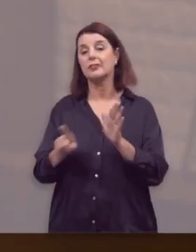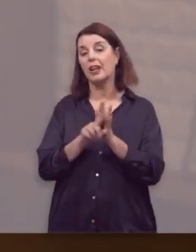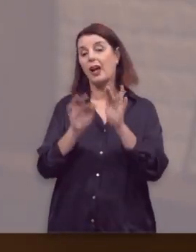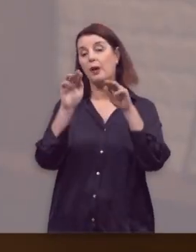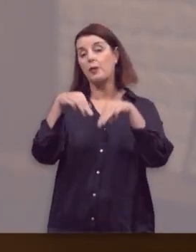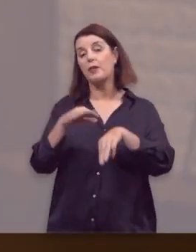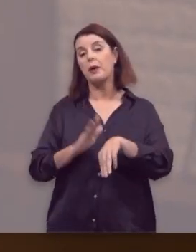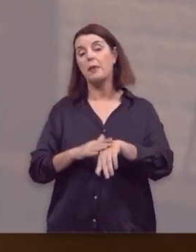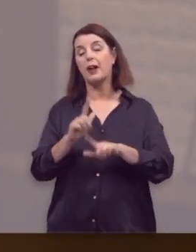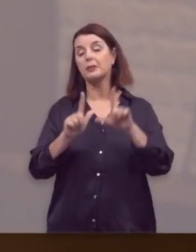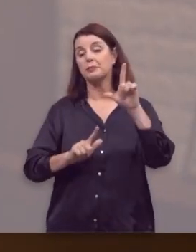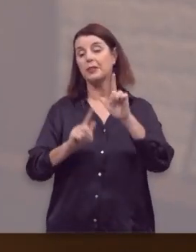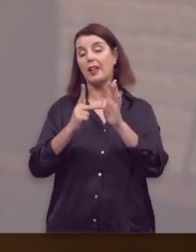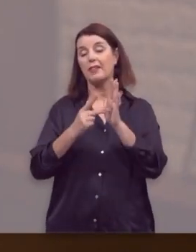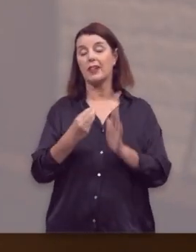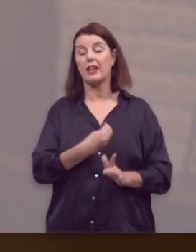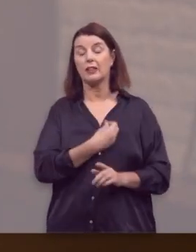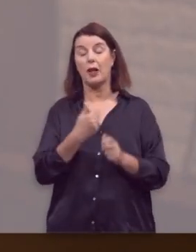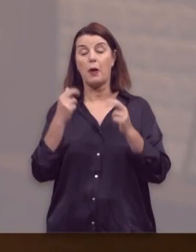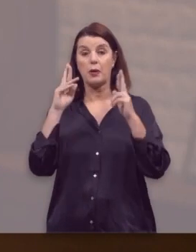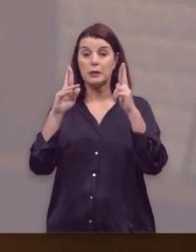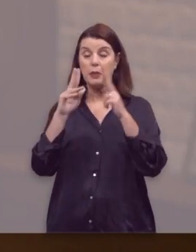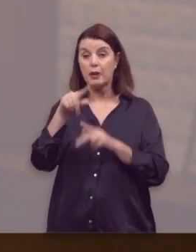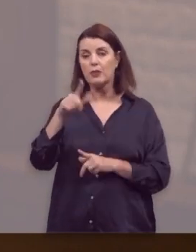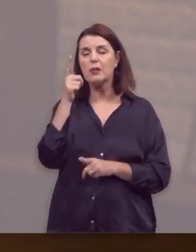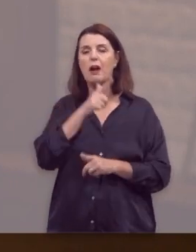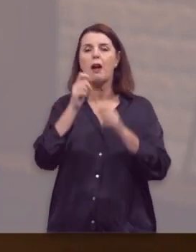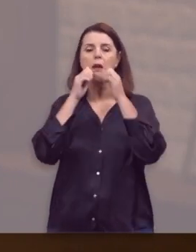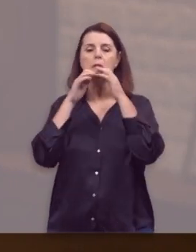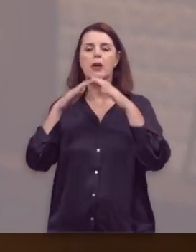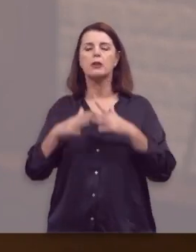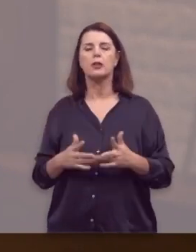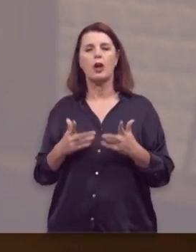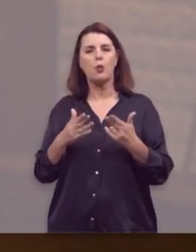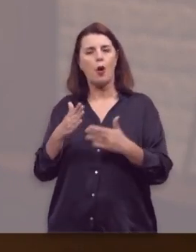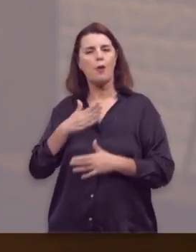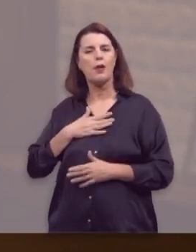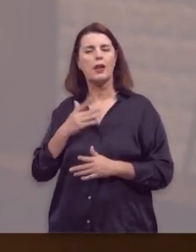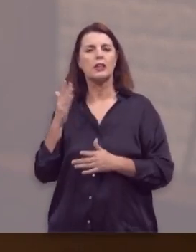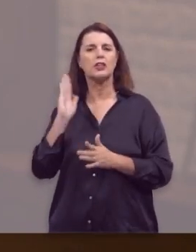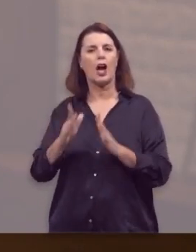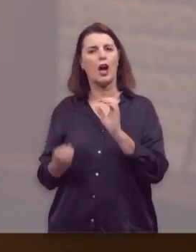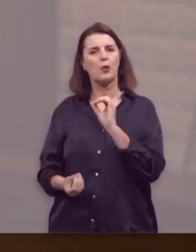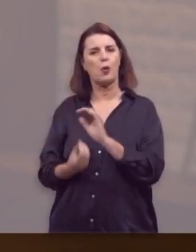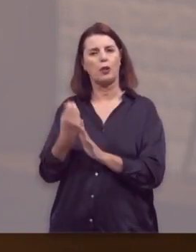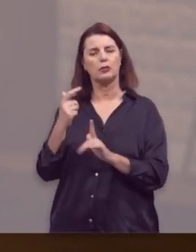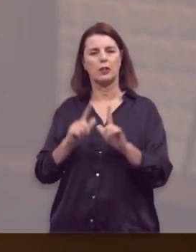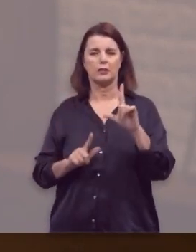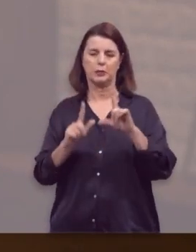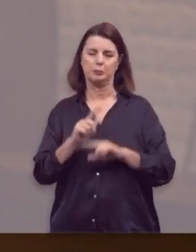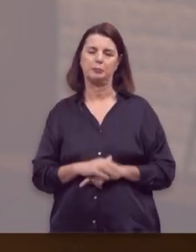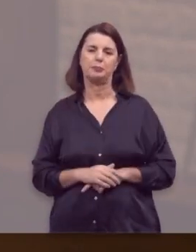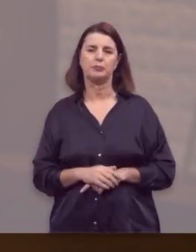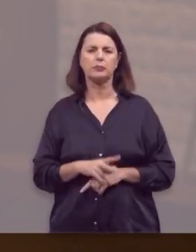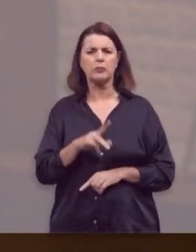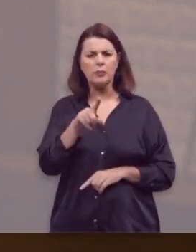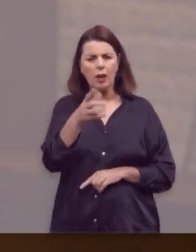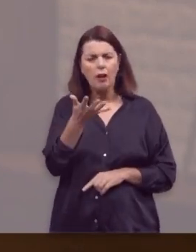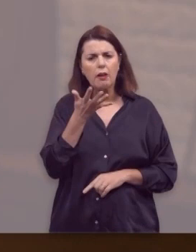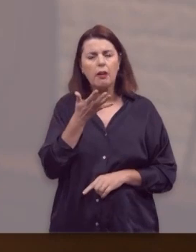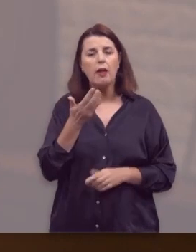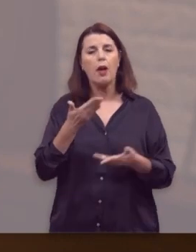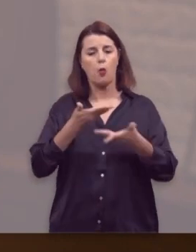Chegamos ao final do nosso programa, espero que você tenha sido tão abençoado quanto eu por tudo que já aconteceu aqui. E se você